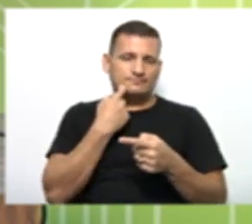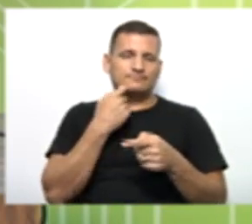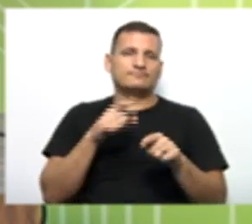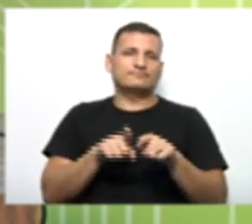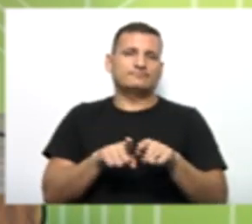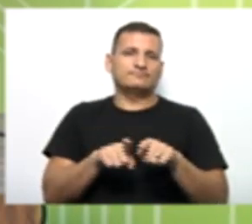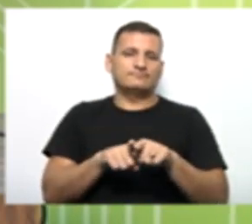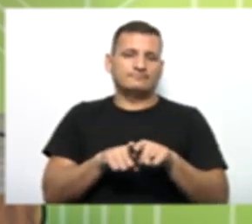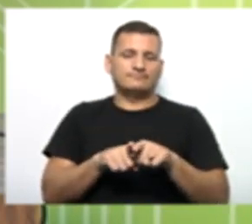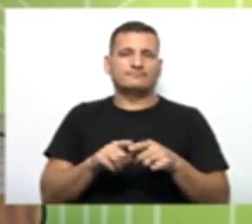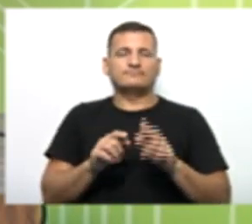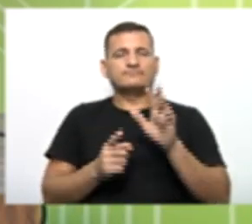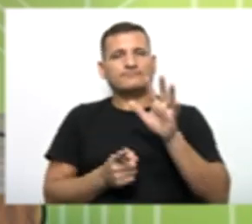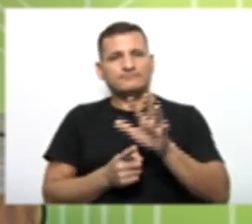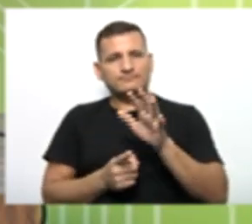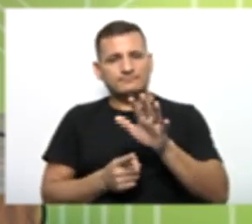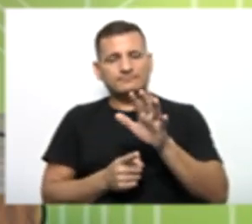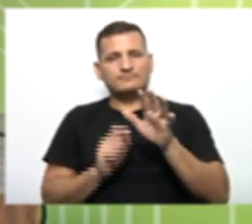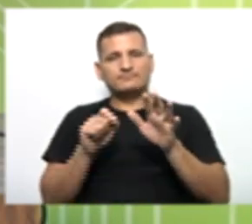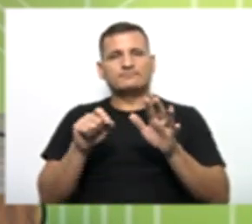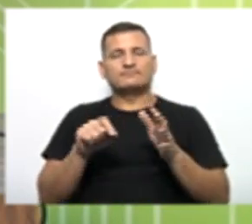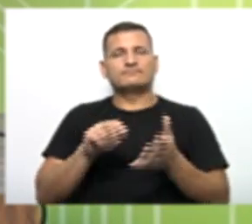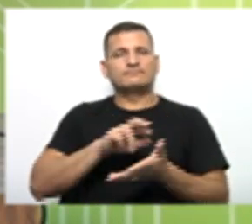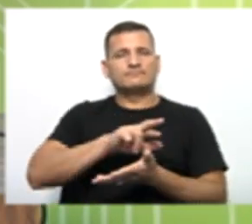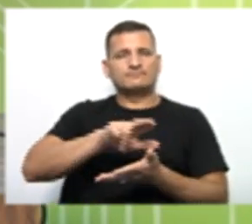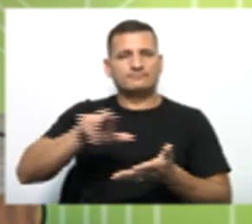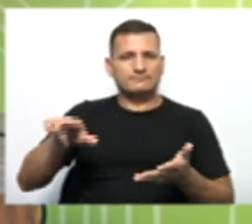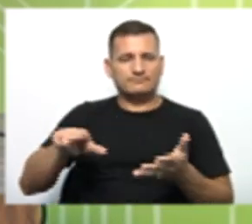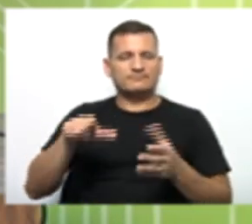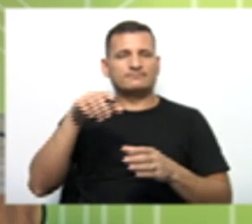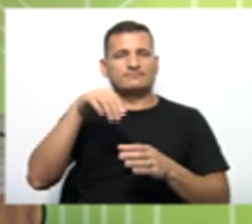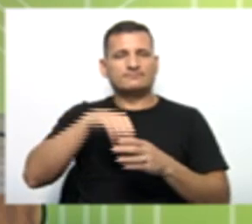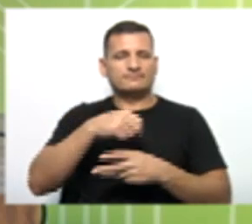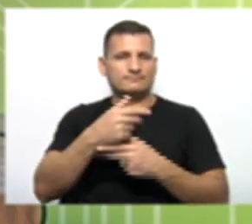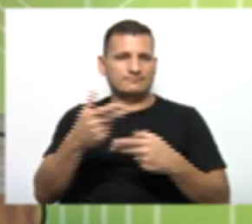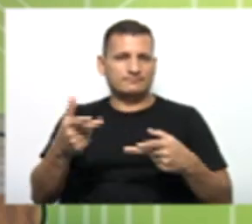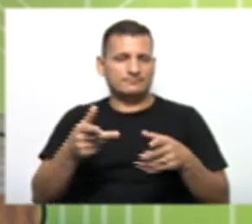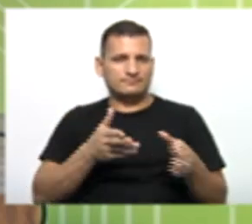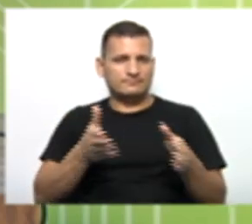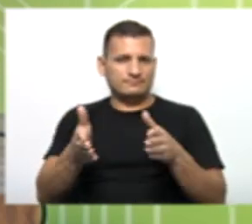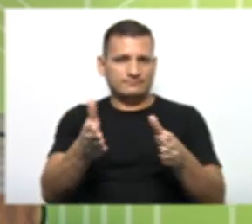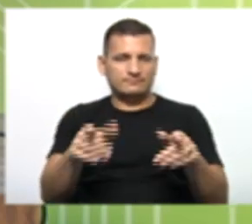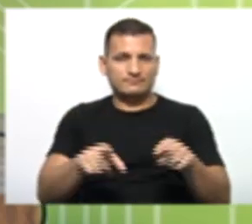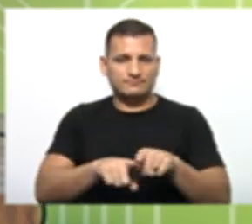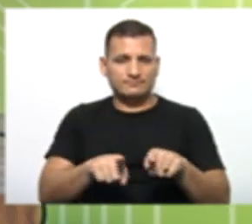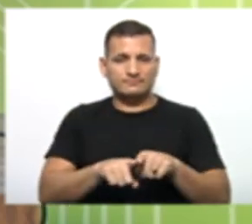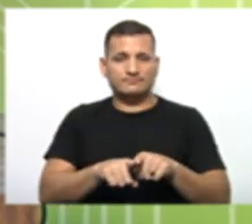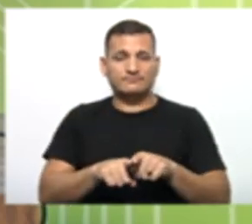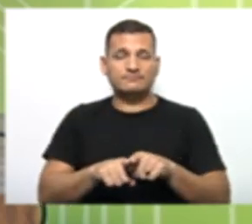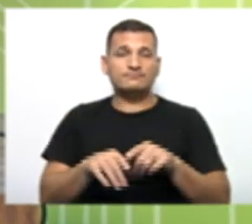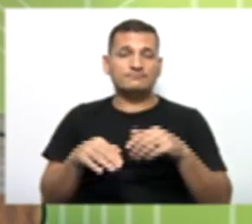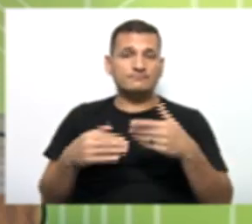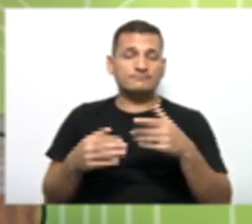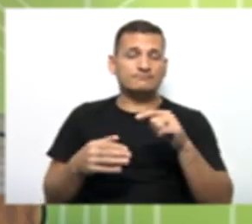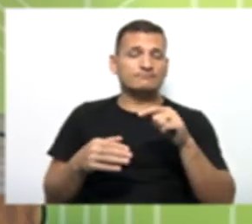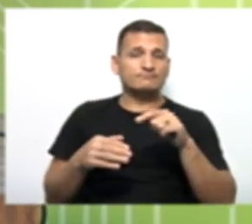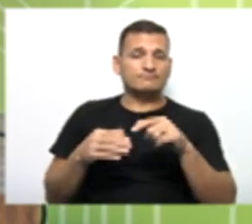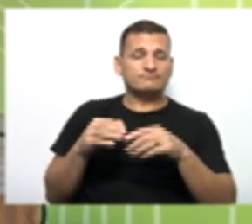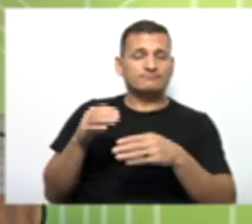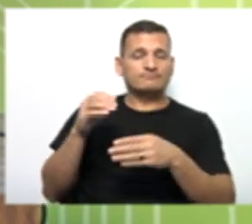rio. Influencia na vida de vários micro-organismos nesse rio. E a construção de uma usina barrando essa